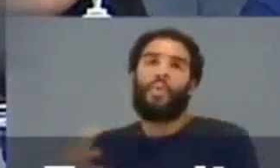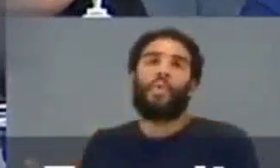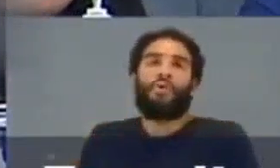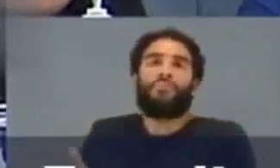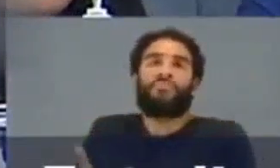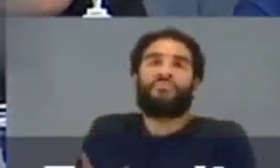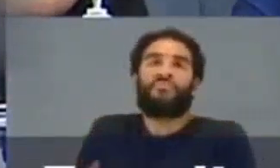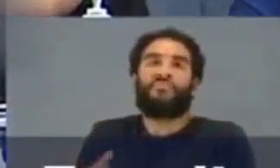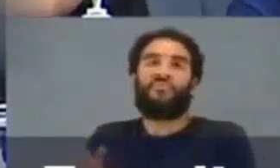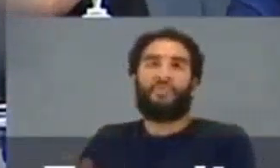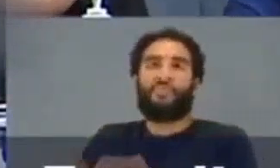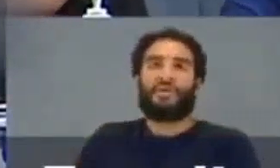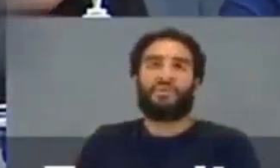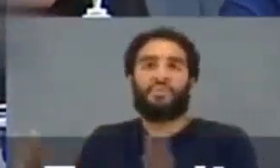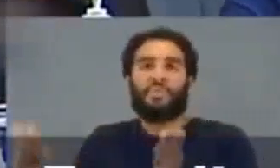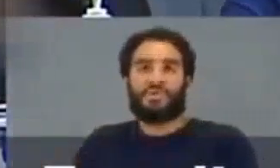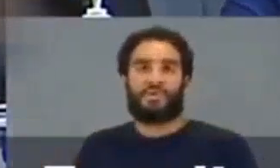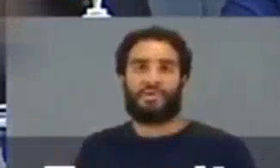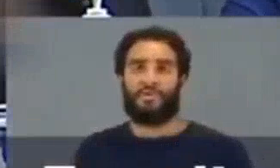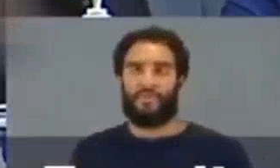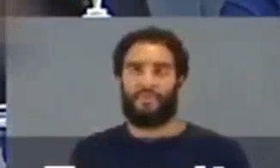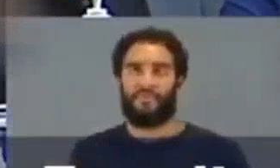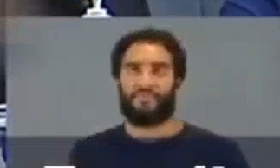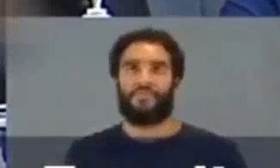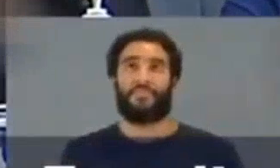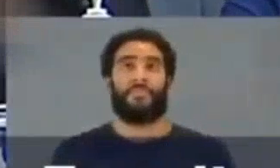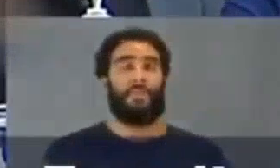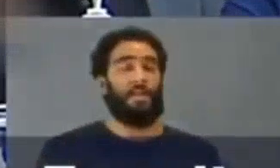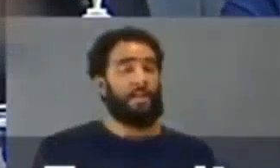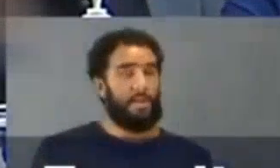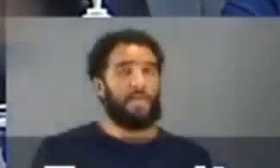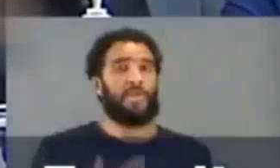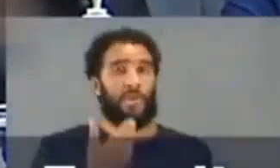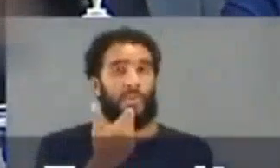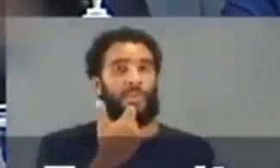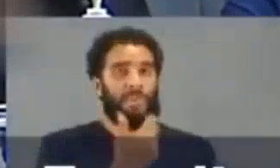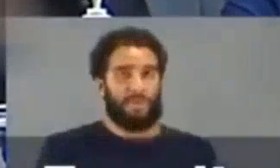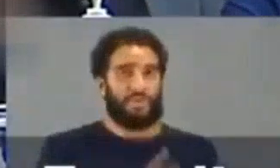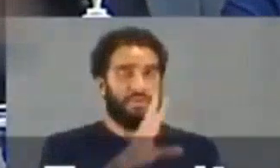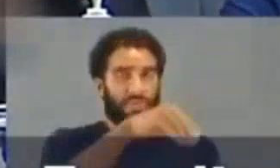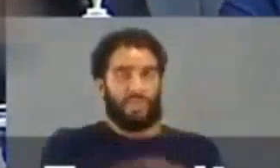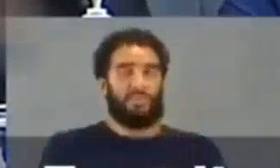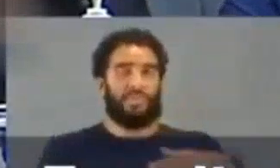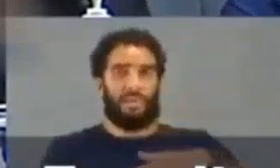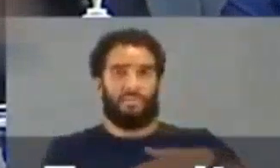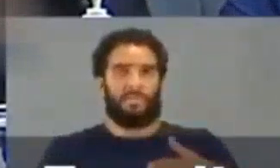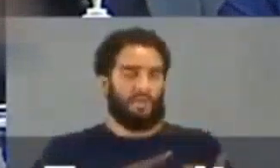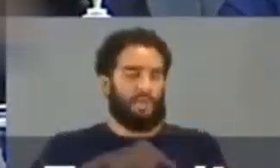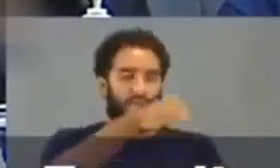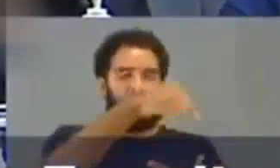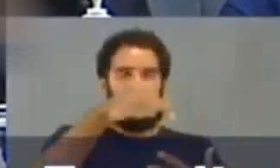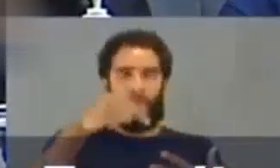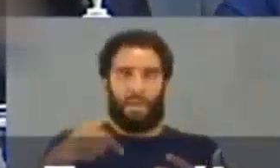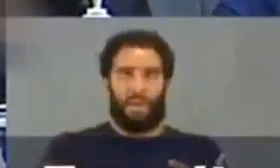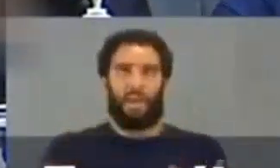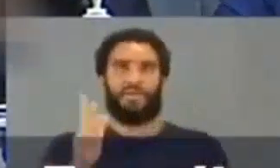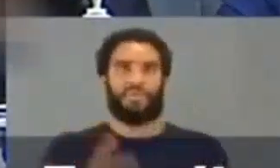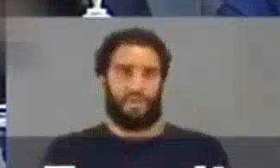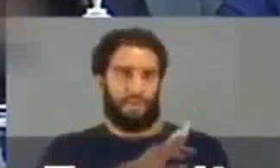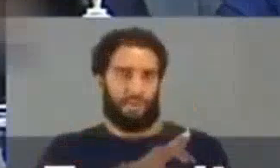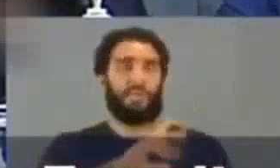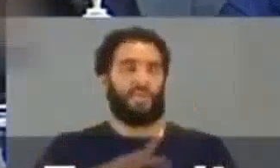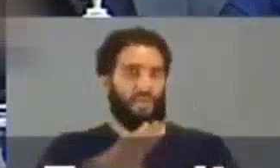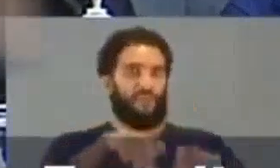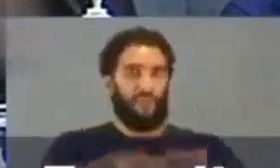cargo? Olha, ele fez grandes licitações na instituição, muitas. Ele esteve à frente, tem